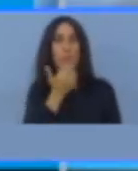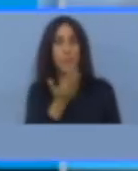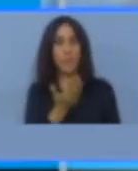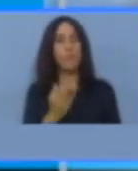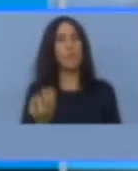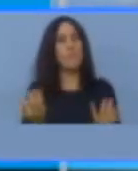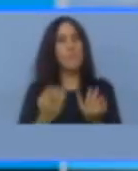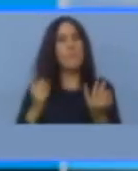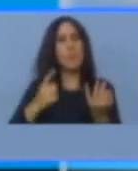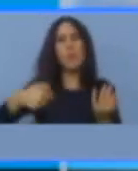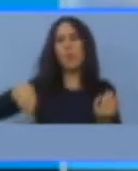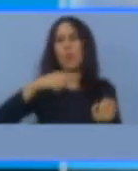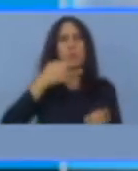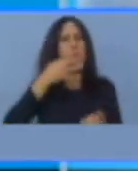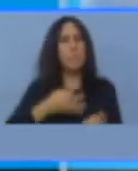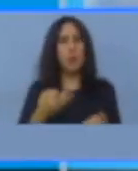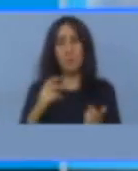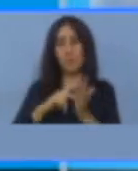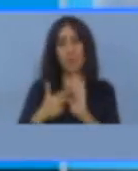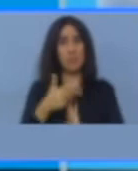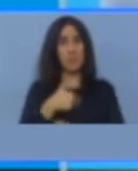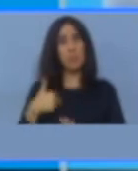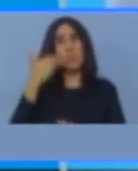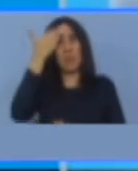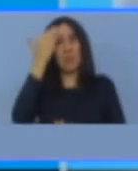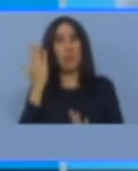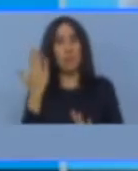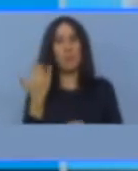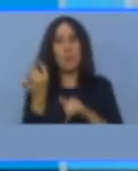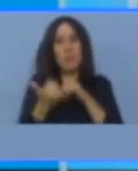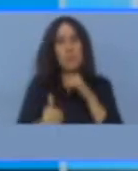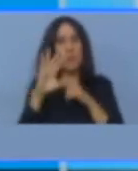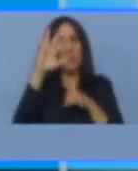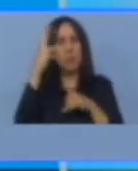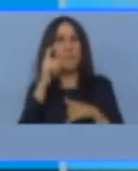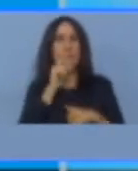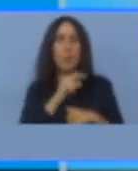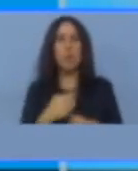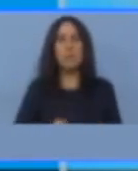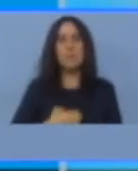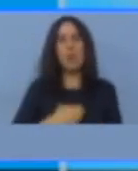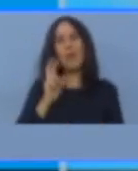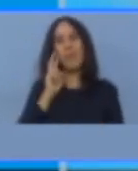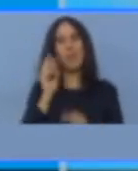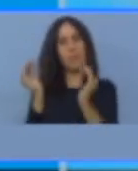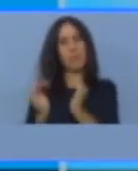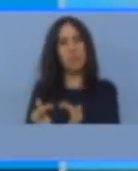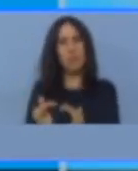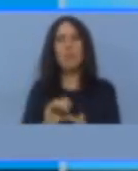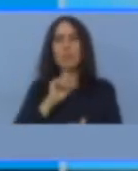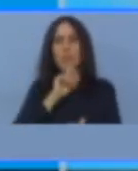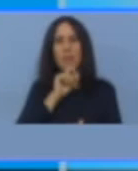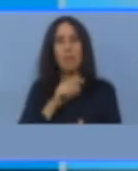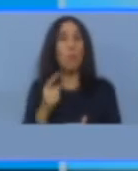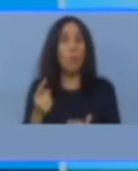portanto, muitas vezes nós todos, inclusive os técnicos de saúde mental, podemos correr o risco de desvalorizar aquilo que é as